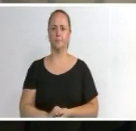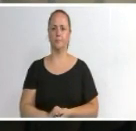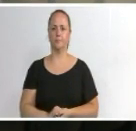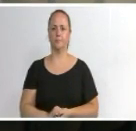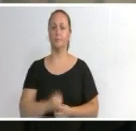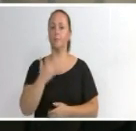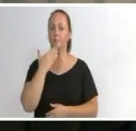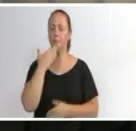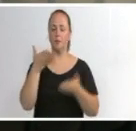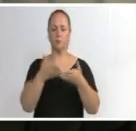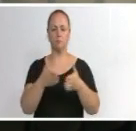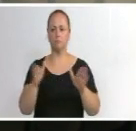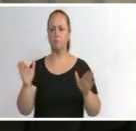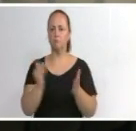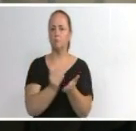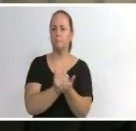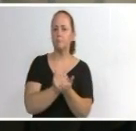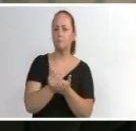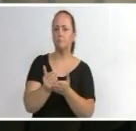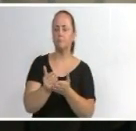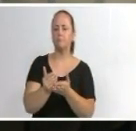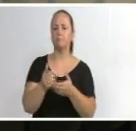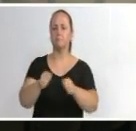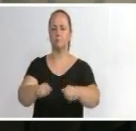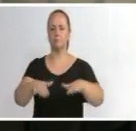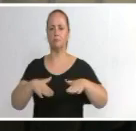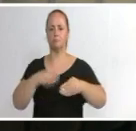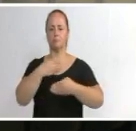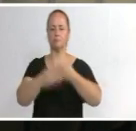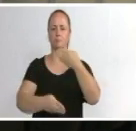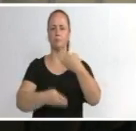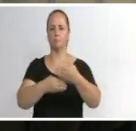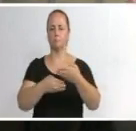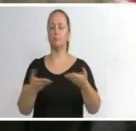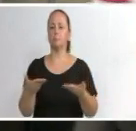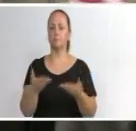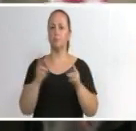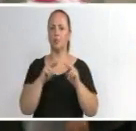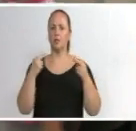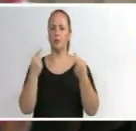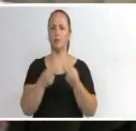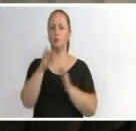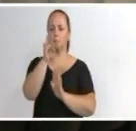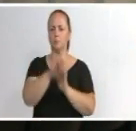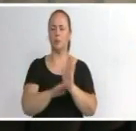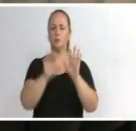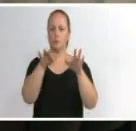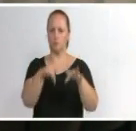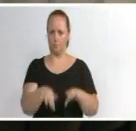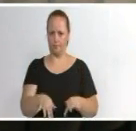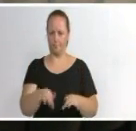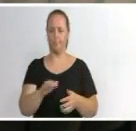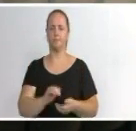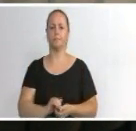Solicita abertura de chamada para realização de reunião extraordinária para a redação final.